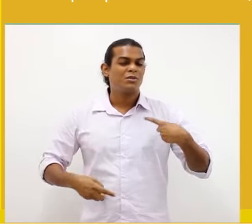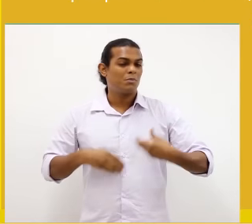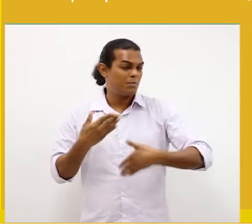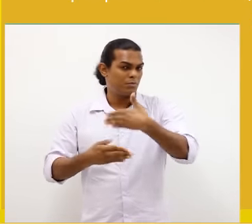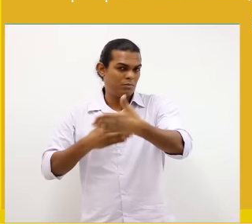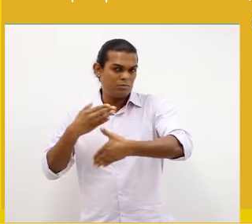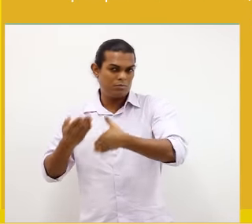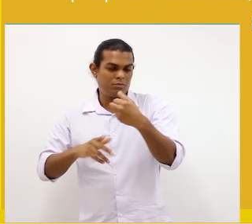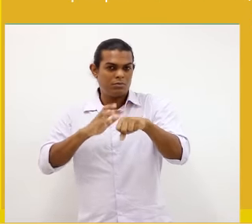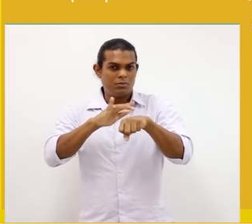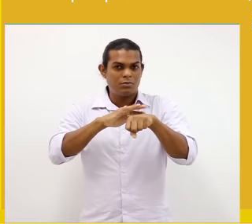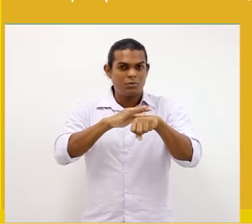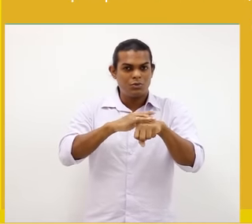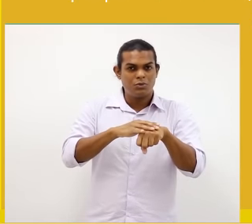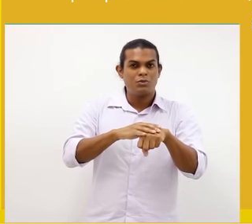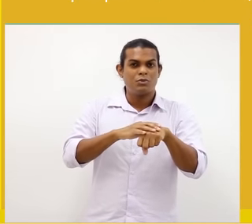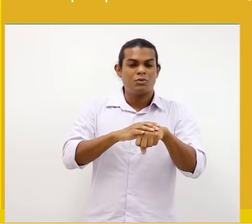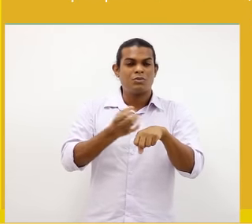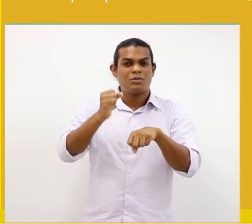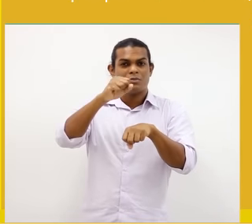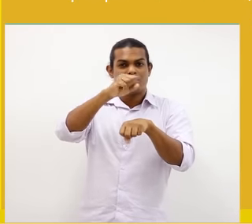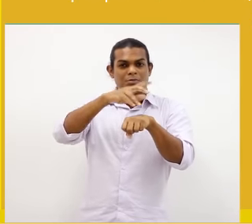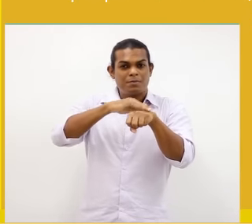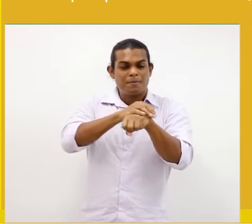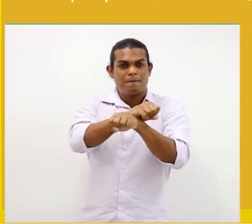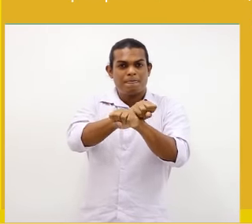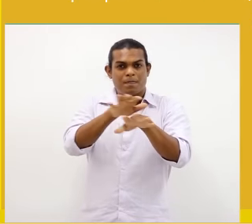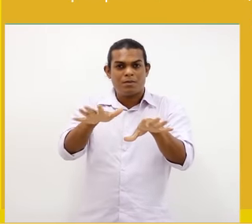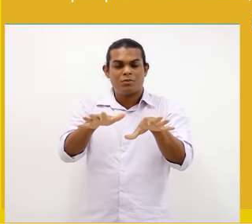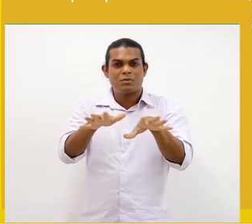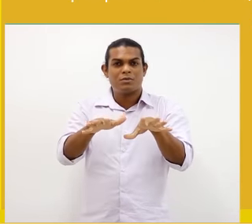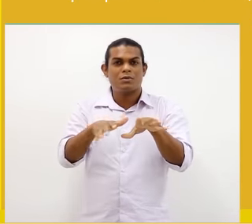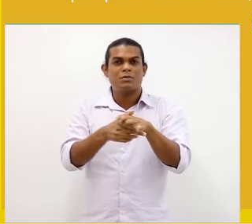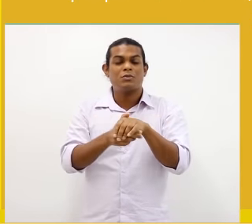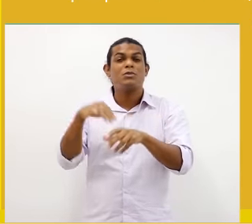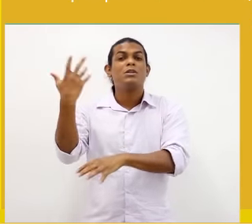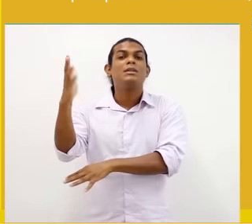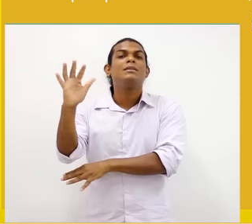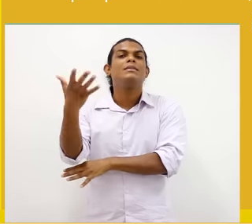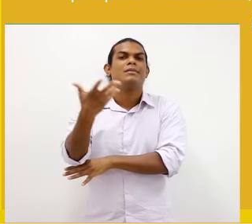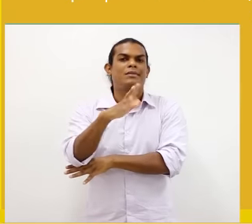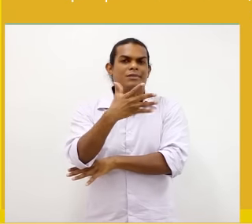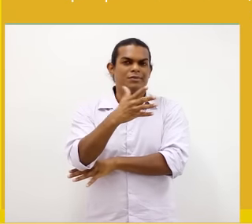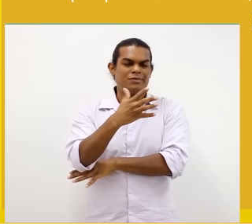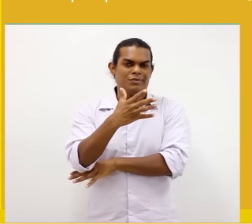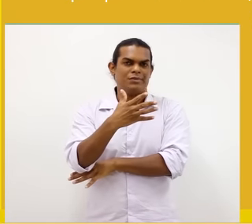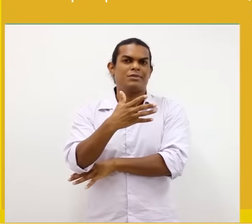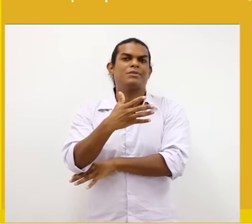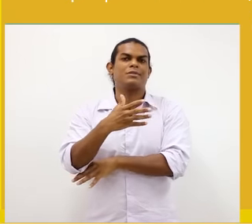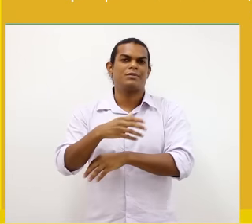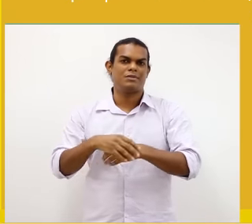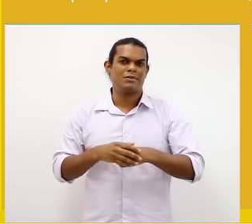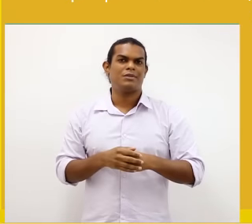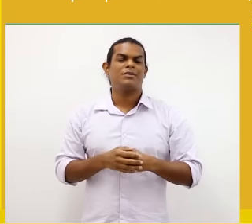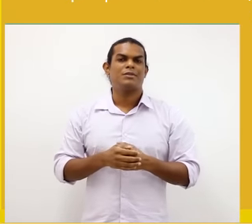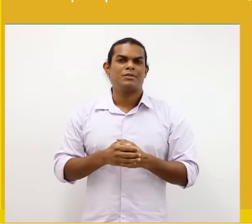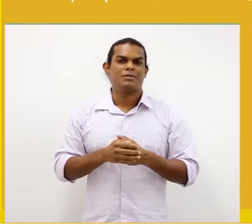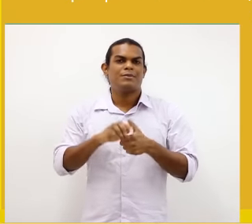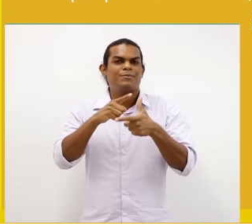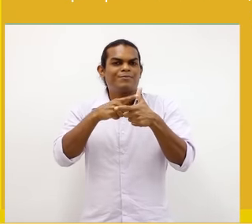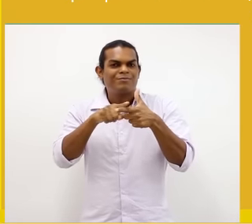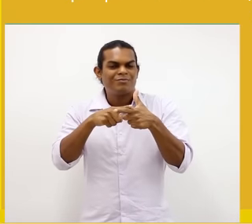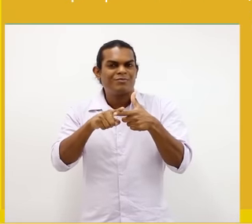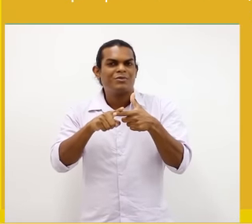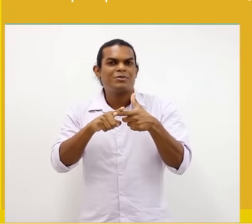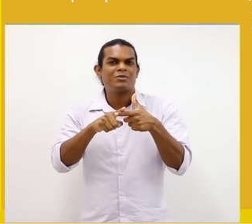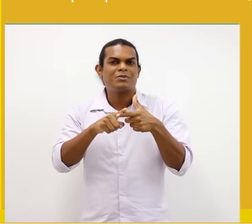à contaminação, e pela própria natureza ela traz consigo os resultados de dano à saúde